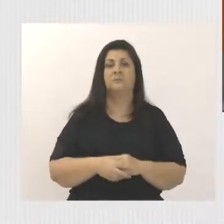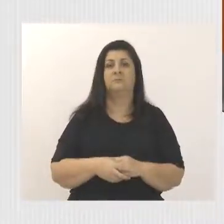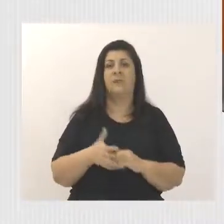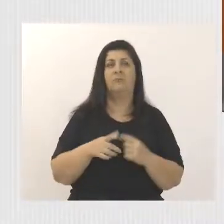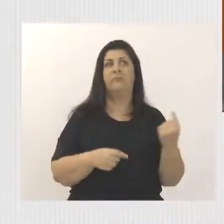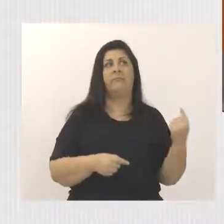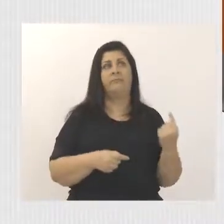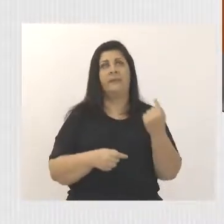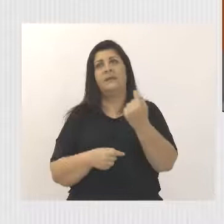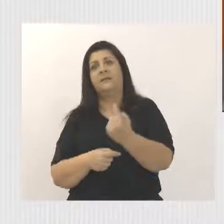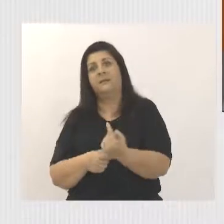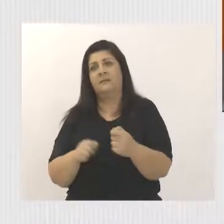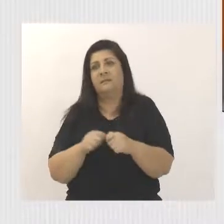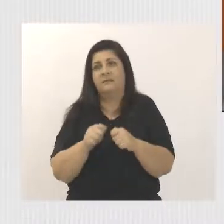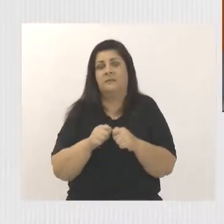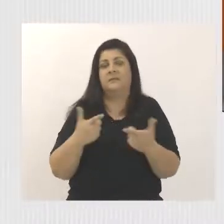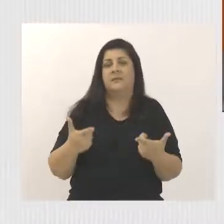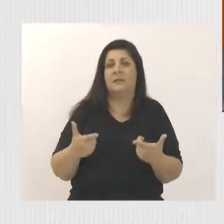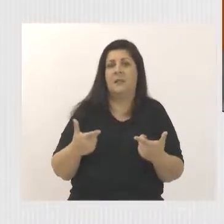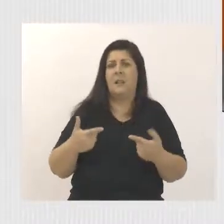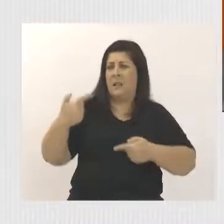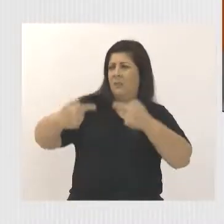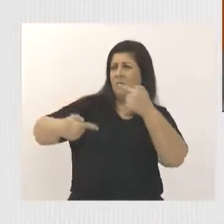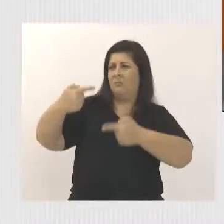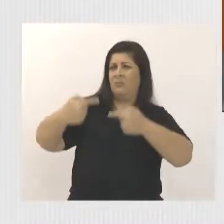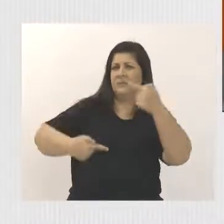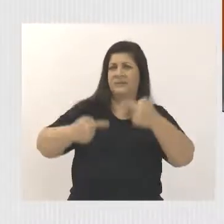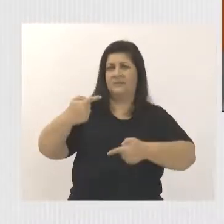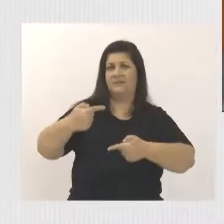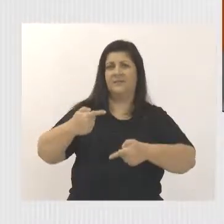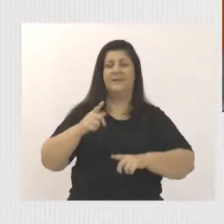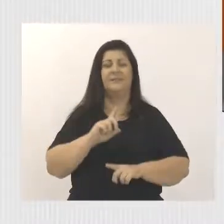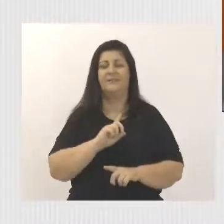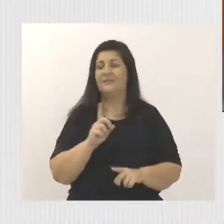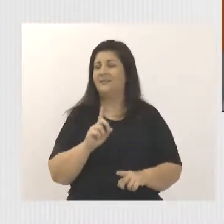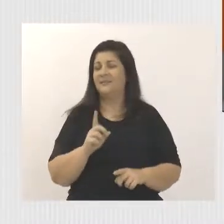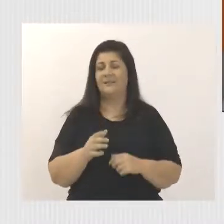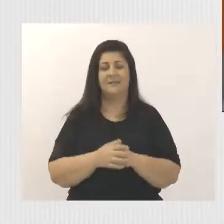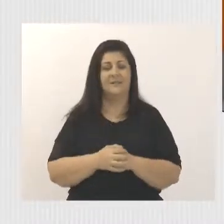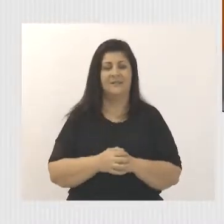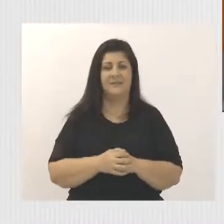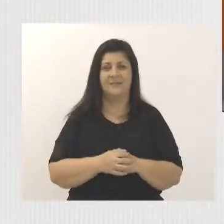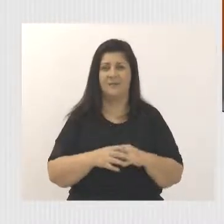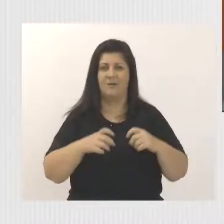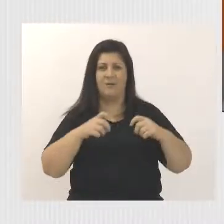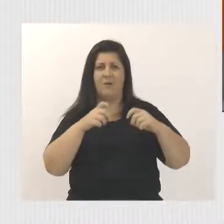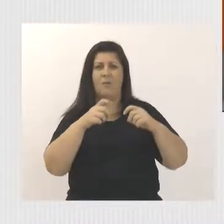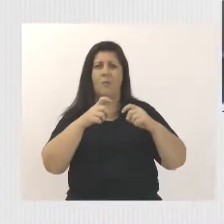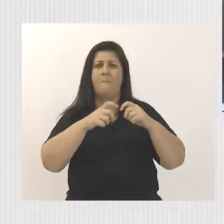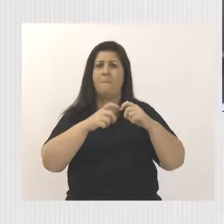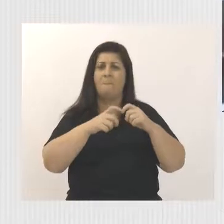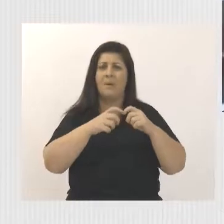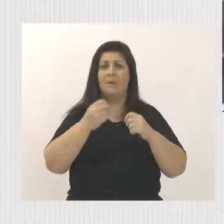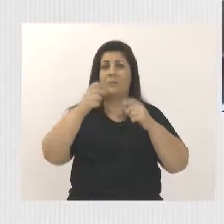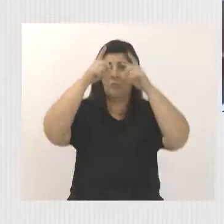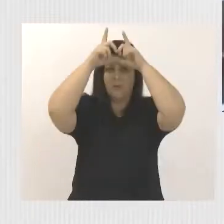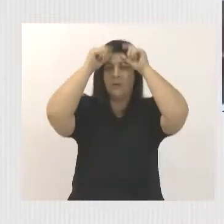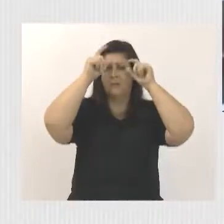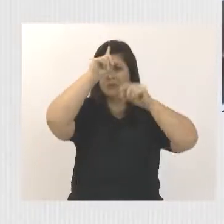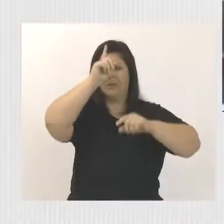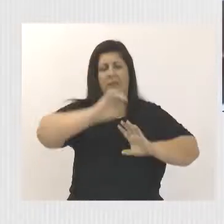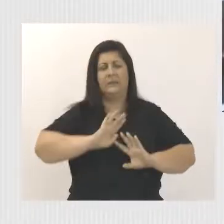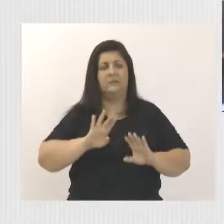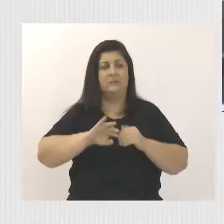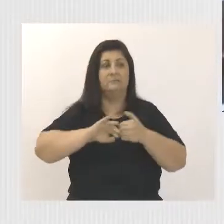vem fazer nenhuma competição com o médico obstetra, com a enfermeira obstetra e o restante da equipe. Existe até